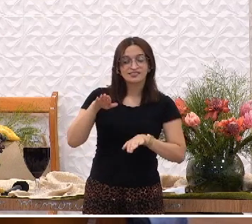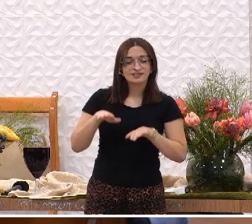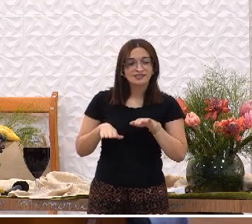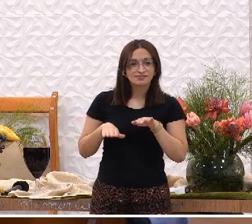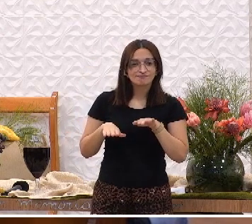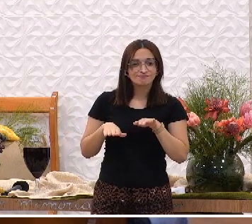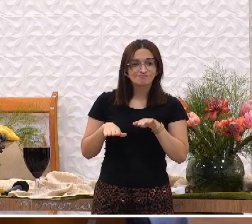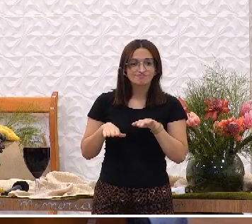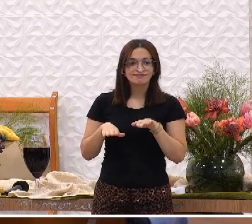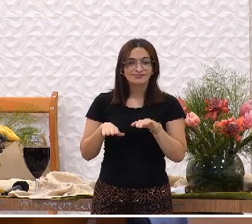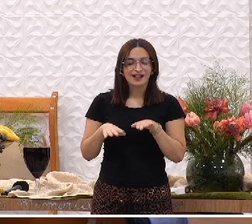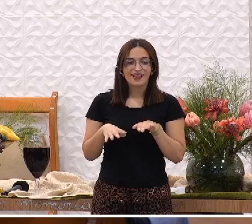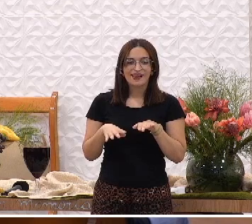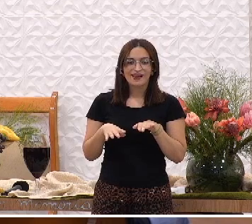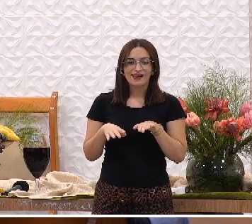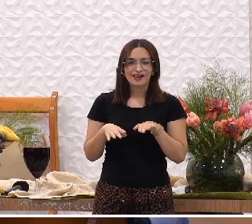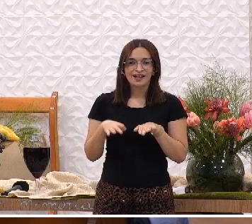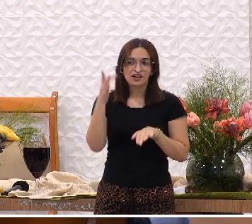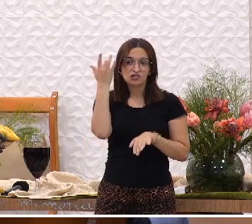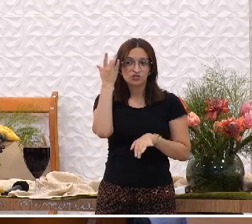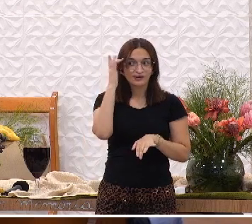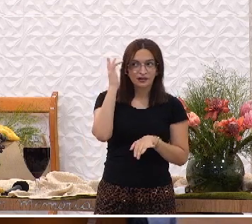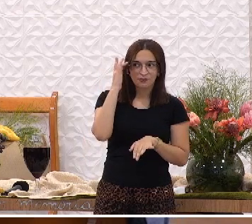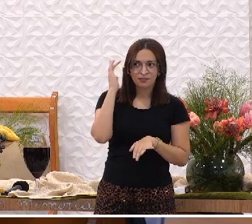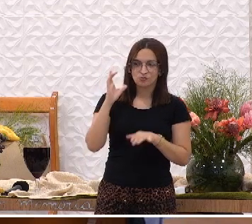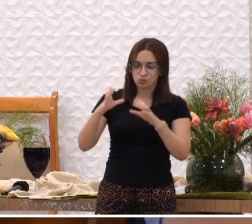faz ideia quão grande é essa igreja.